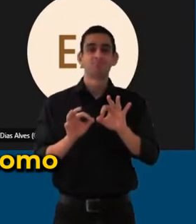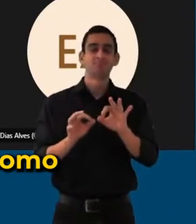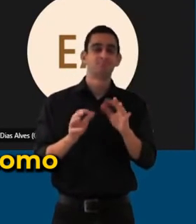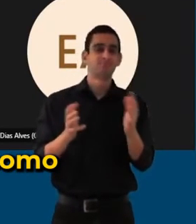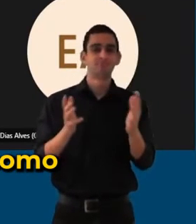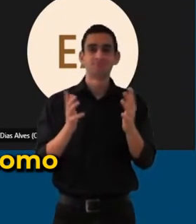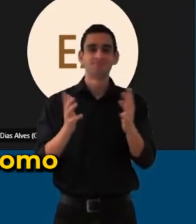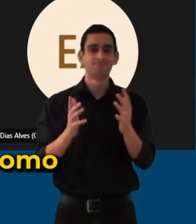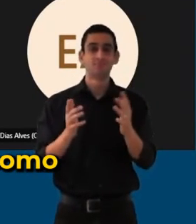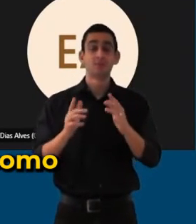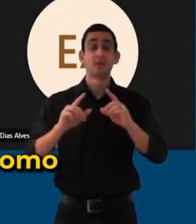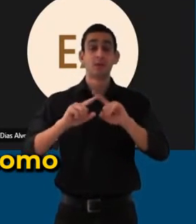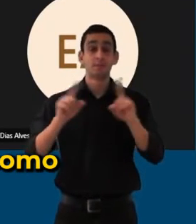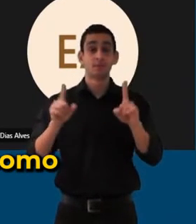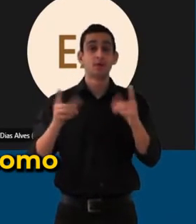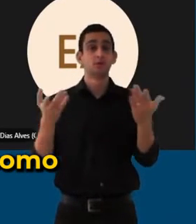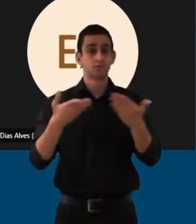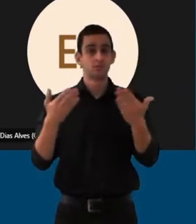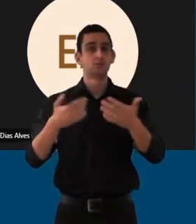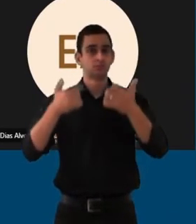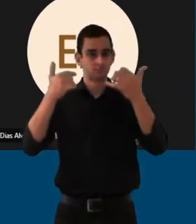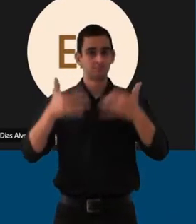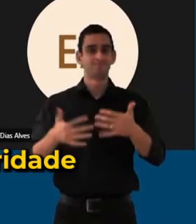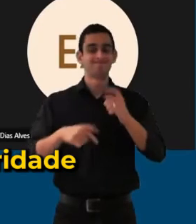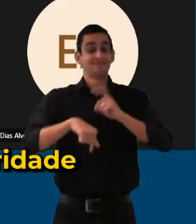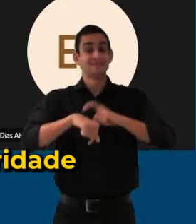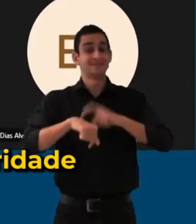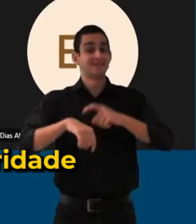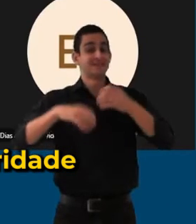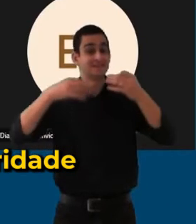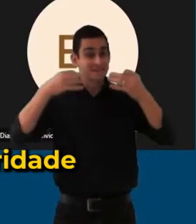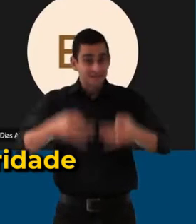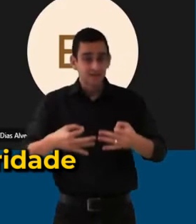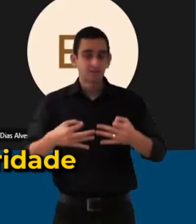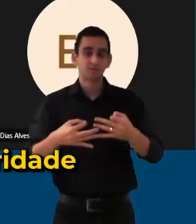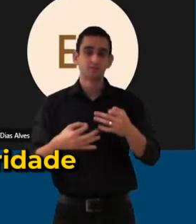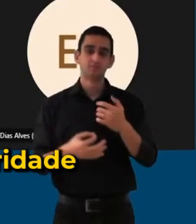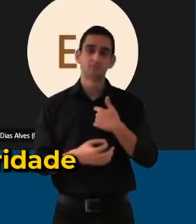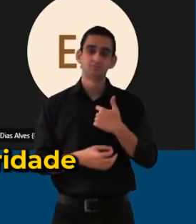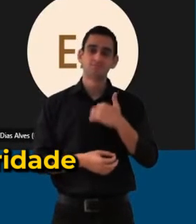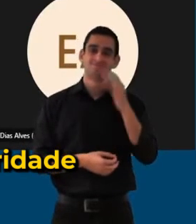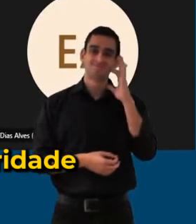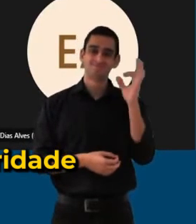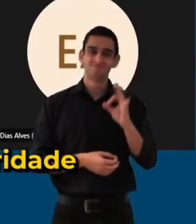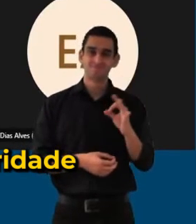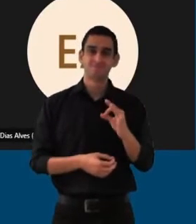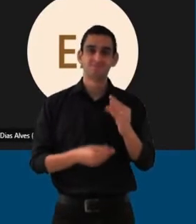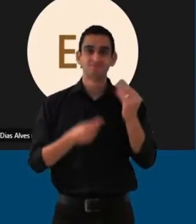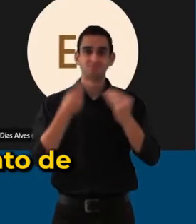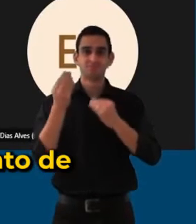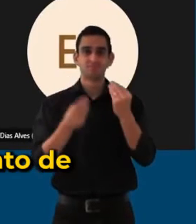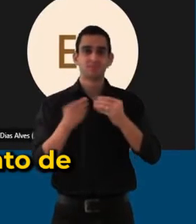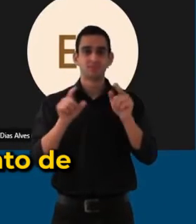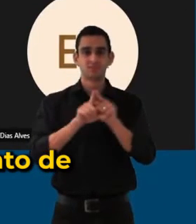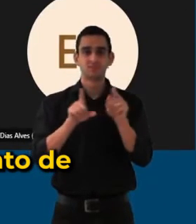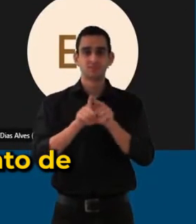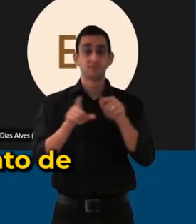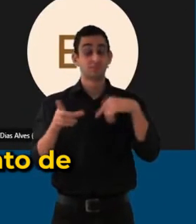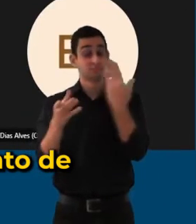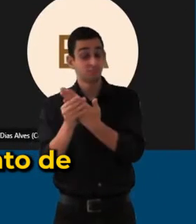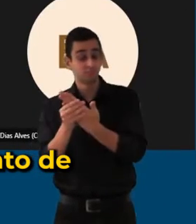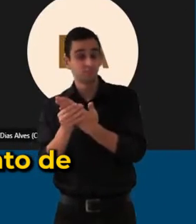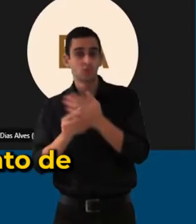posteriori. Agora eu não tenho como te dizer uma data exata, não. Mas a gente está buscando uma maior celeridade nesse processo. É porque